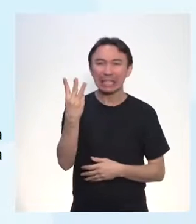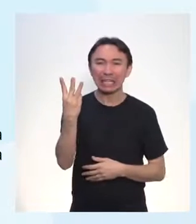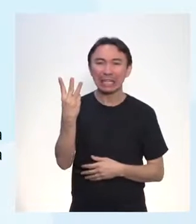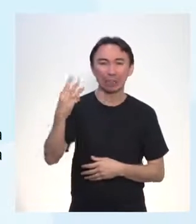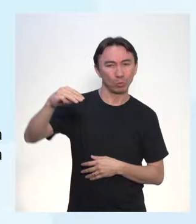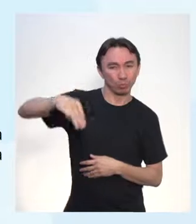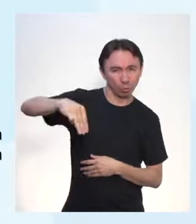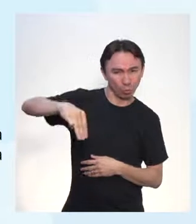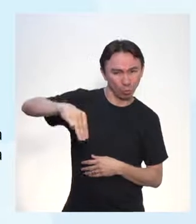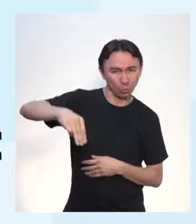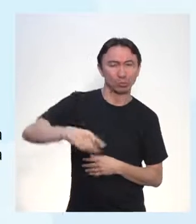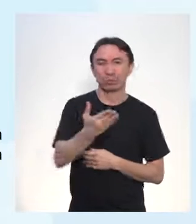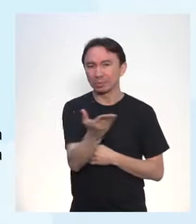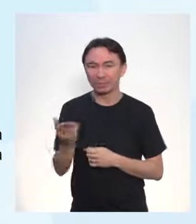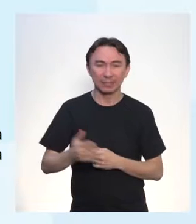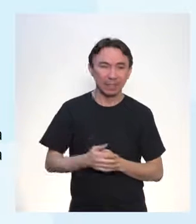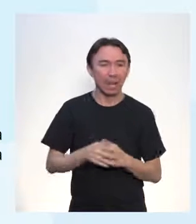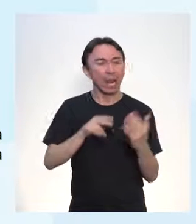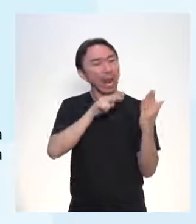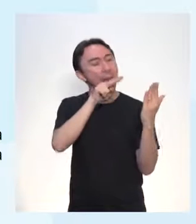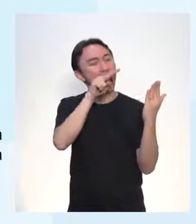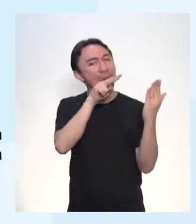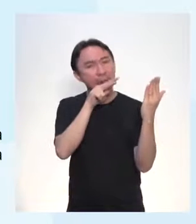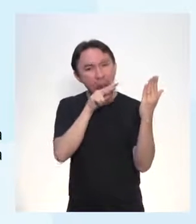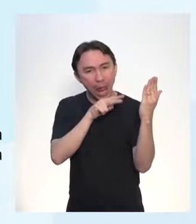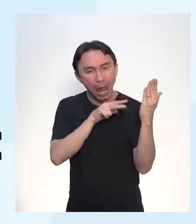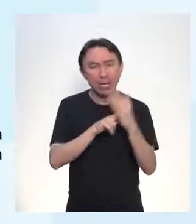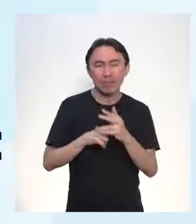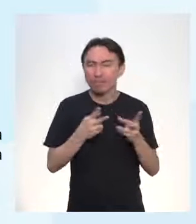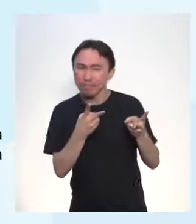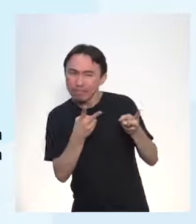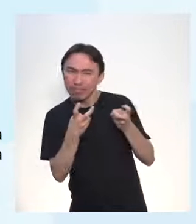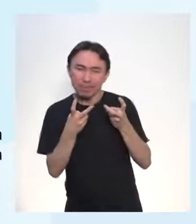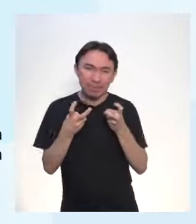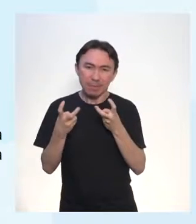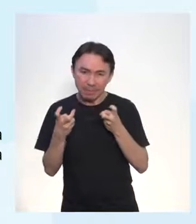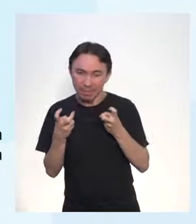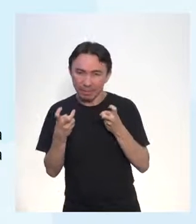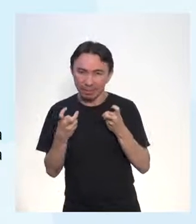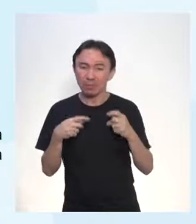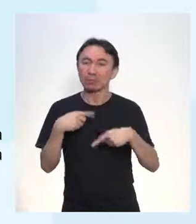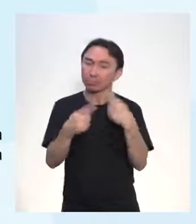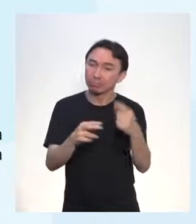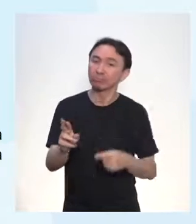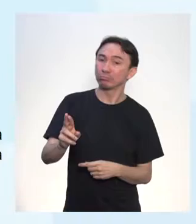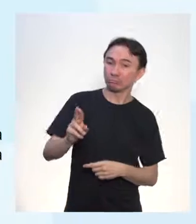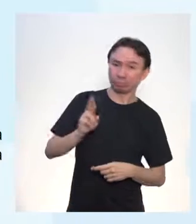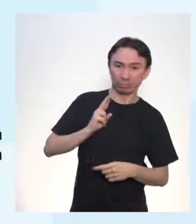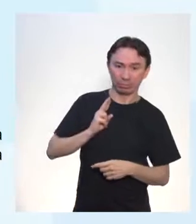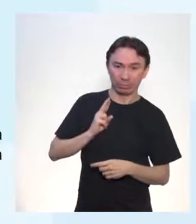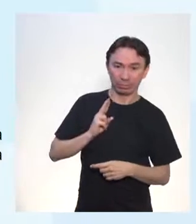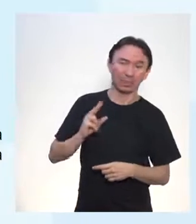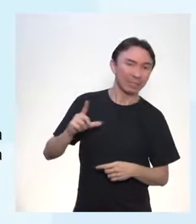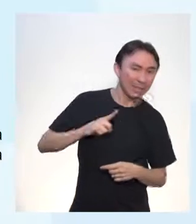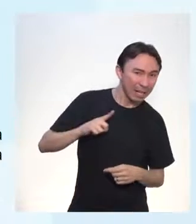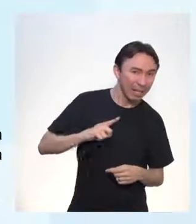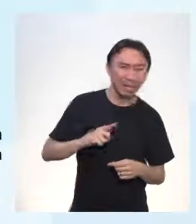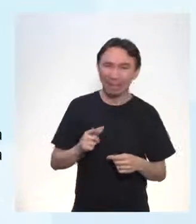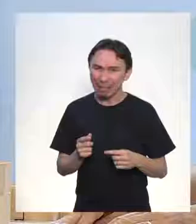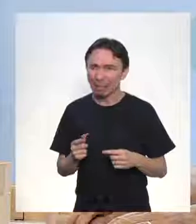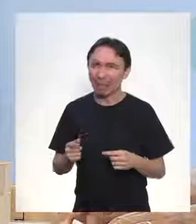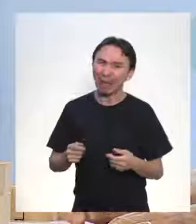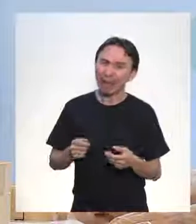minutos para que vocês leiam toda a imagem, para que vocês se organizem e me respondam. E aí, tem alguma